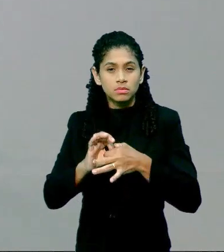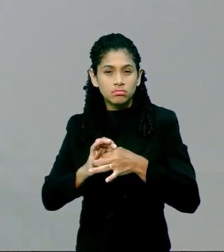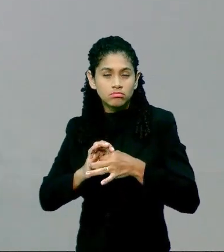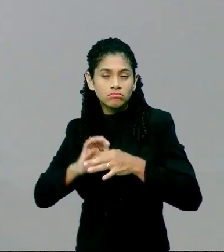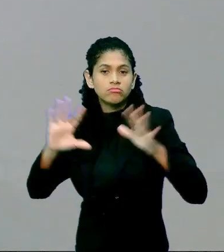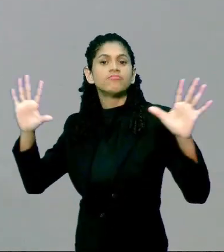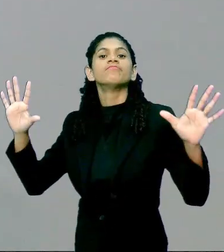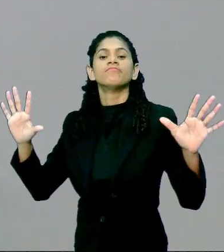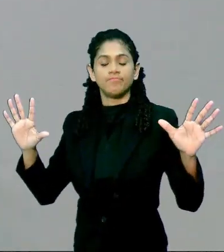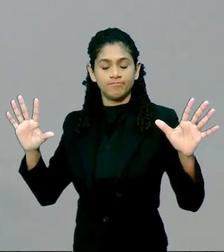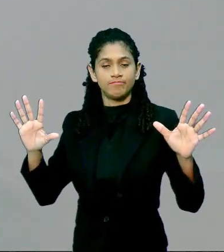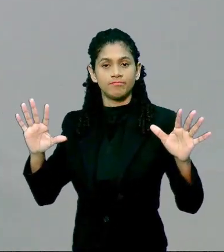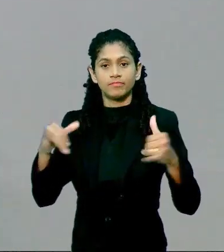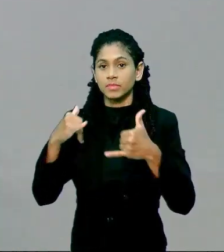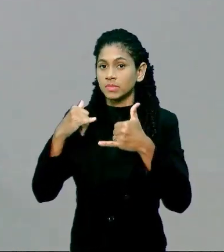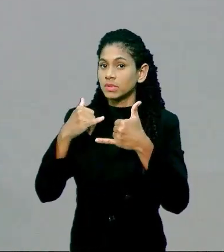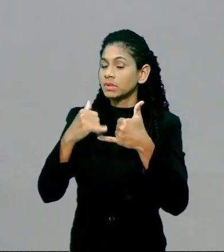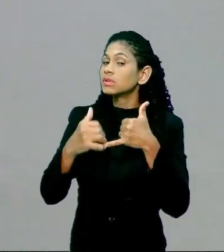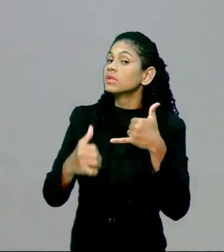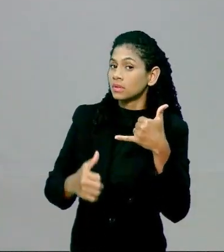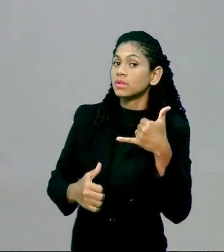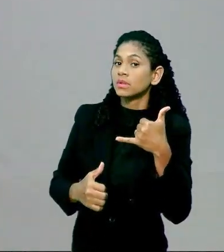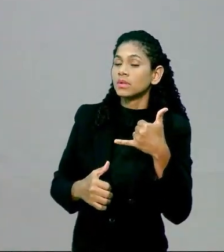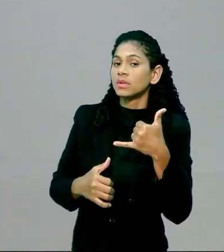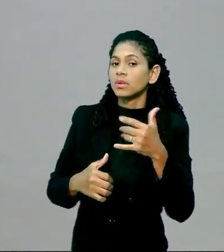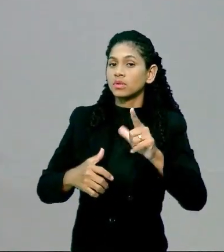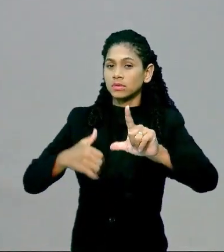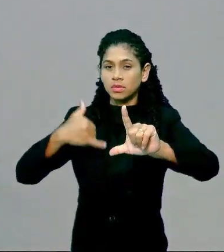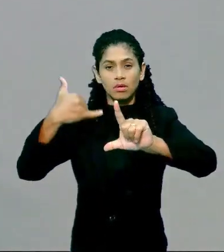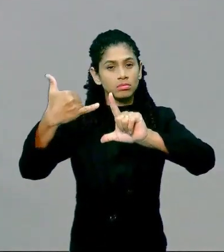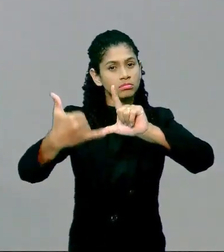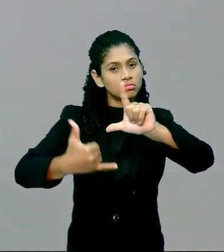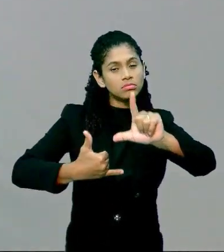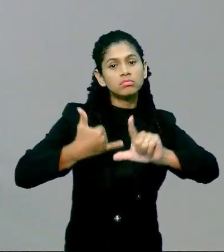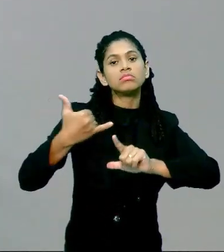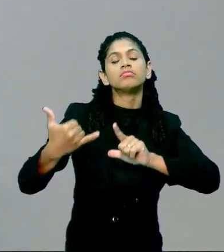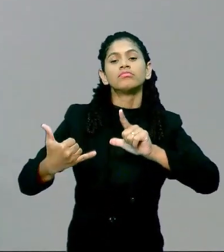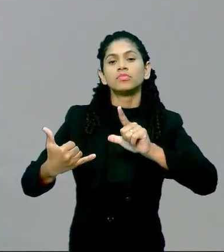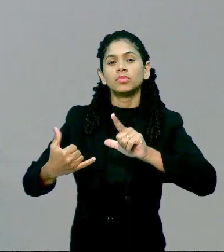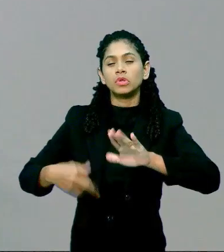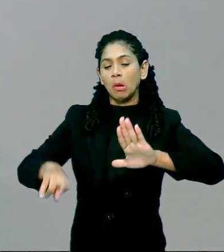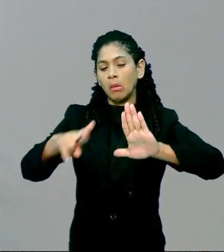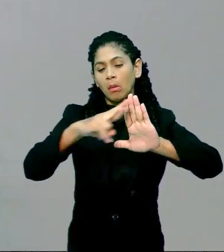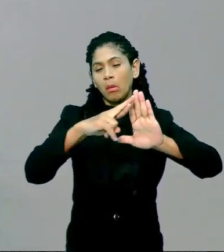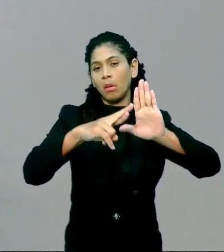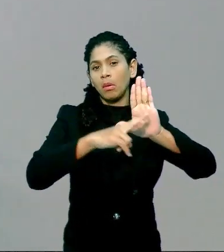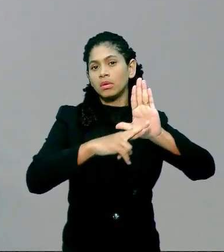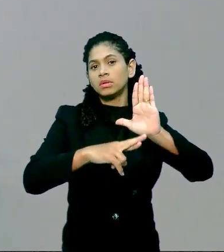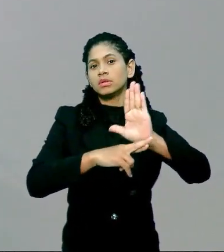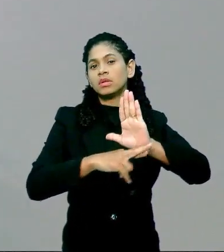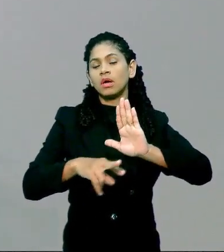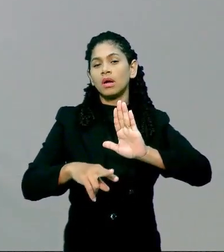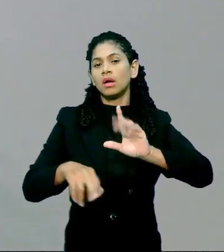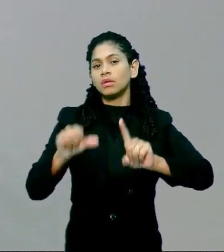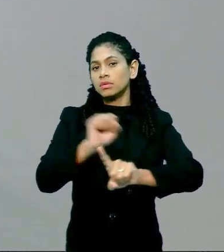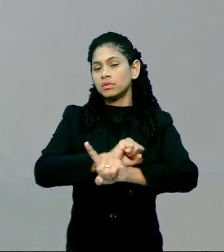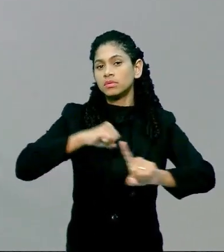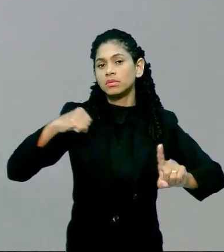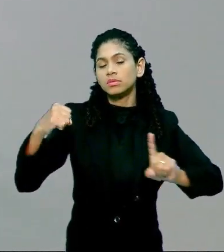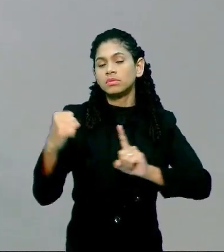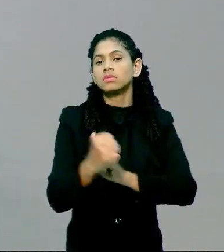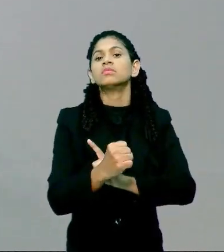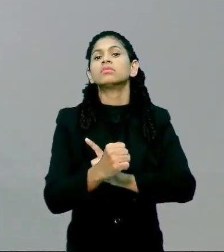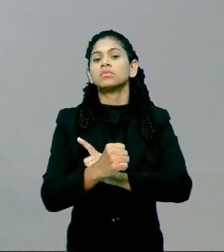essa ludicidade dessa vivência e não essa padronização cultural que é imposta socialmente devido a essa construção e essa